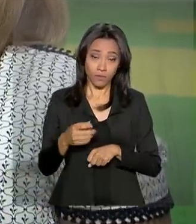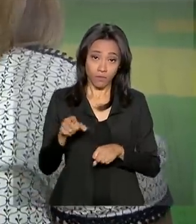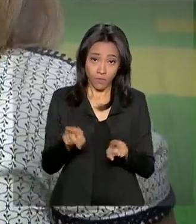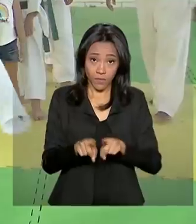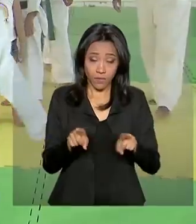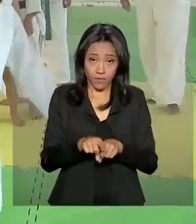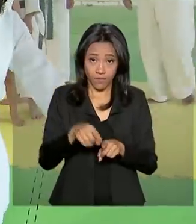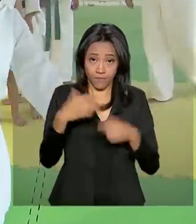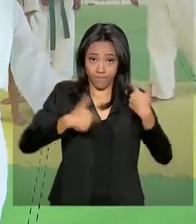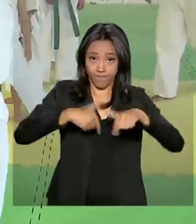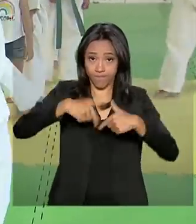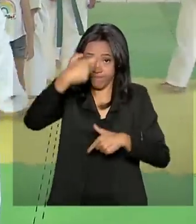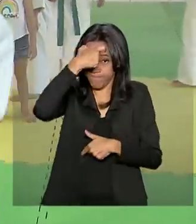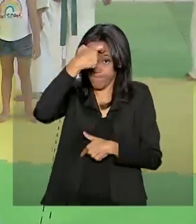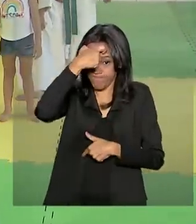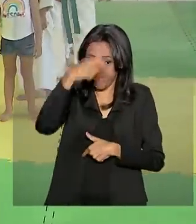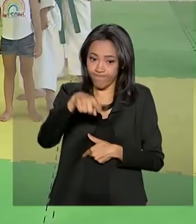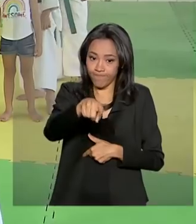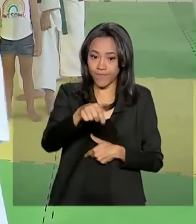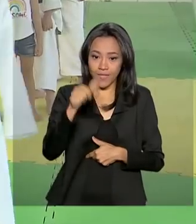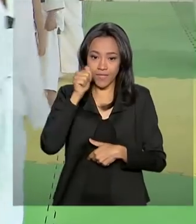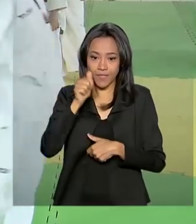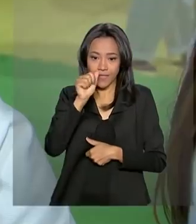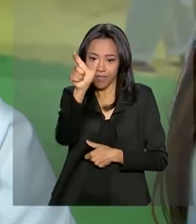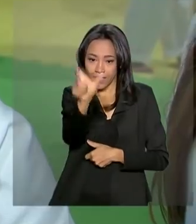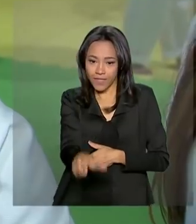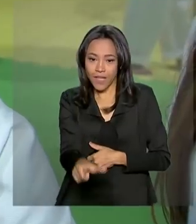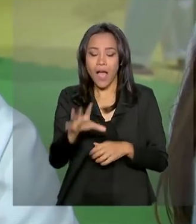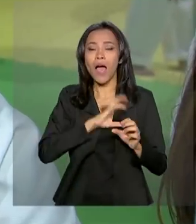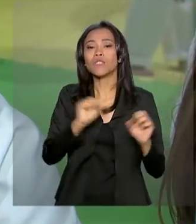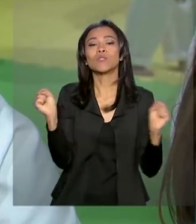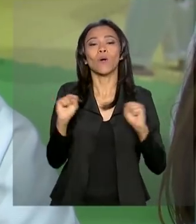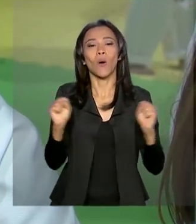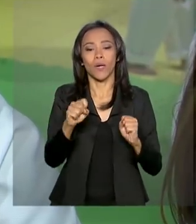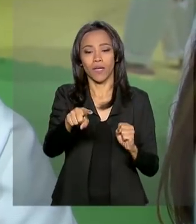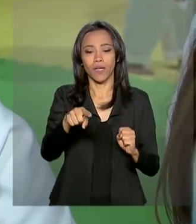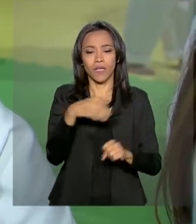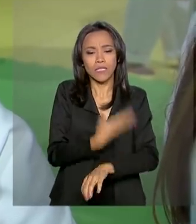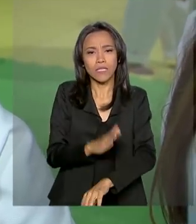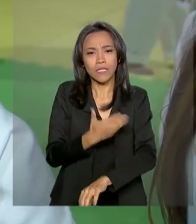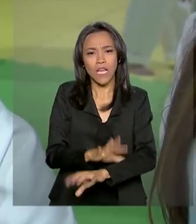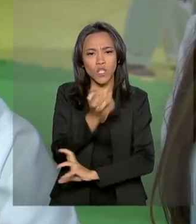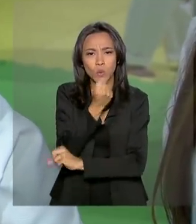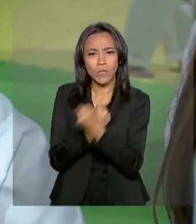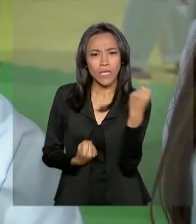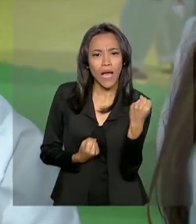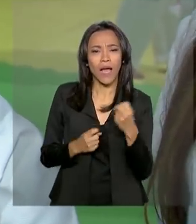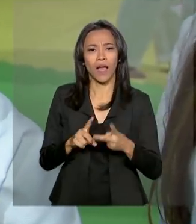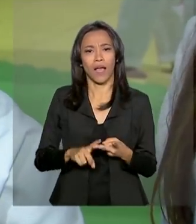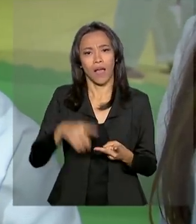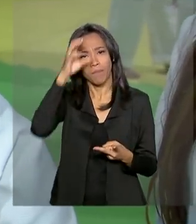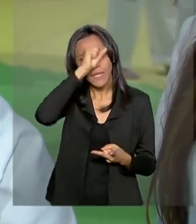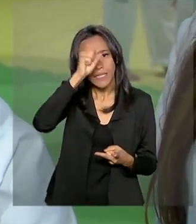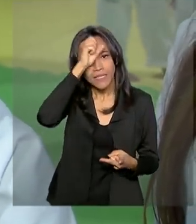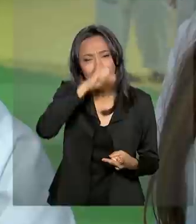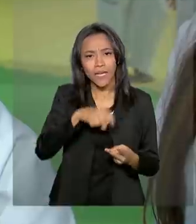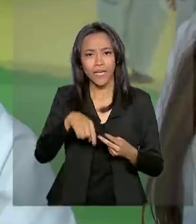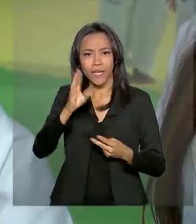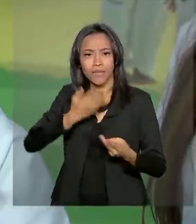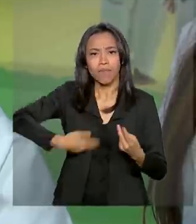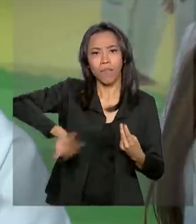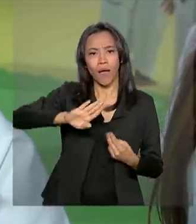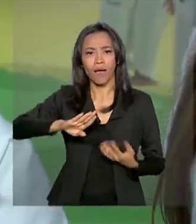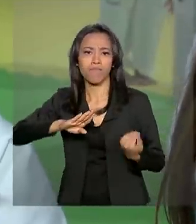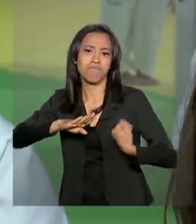do psiquê. A Juliana adora as aulas. Eu gosto muito de treinar, lutar, prender, fazer um daquido,